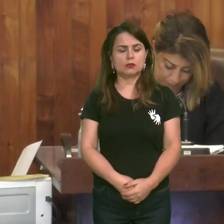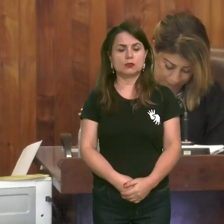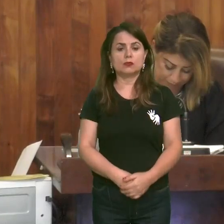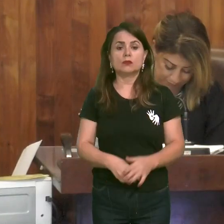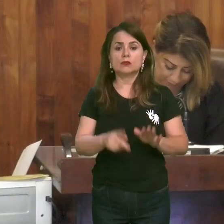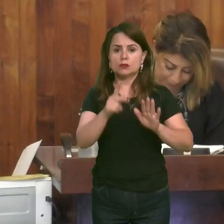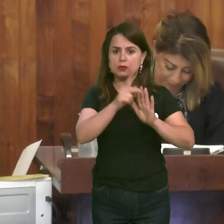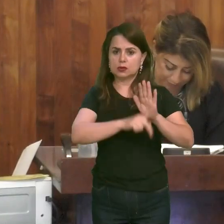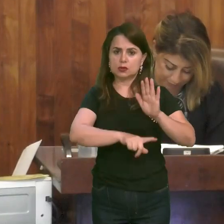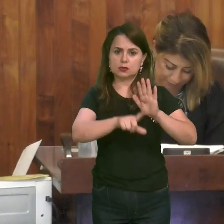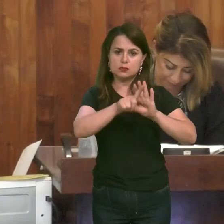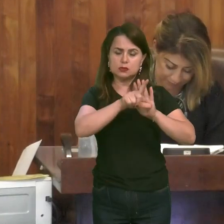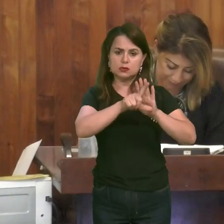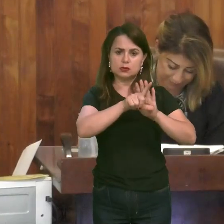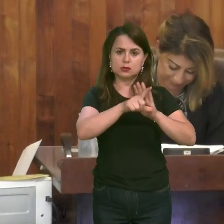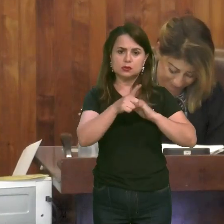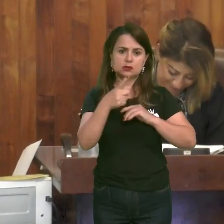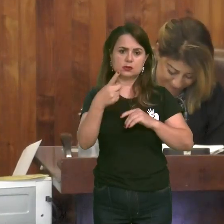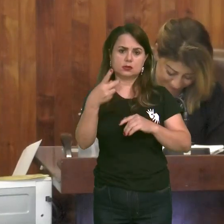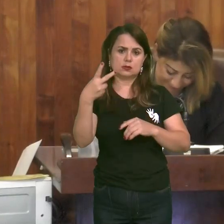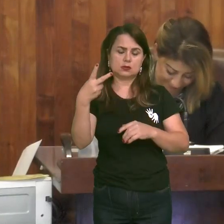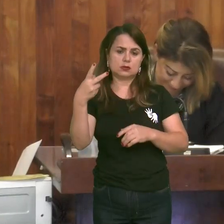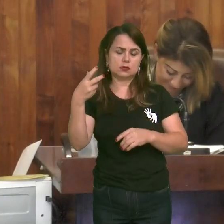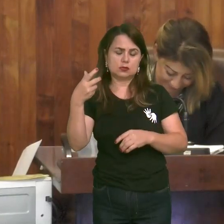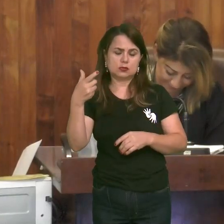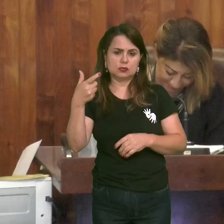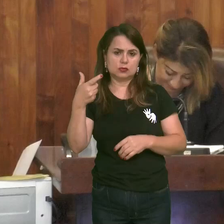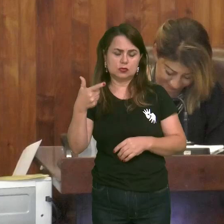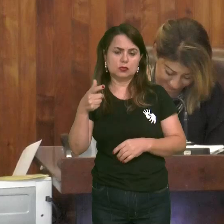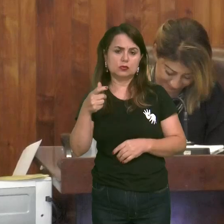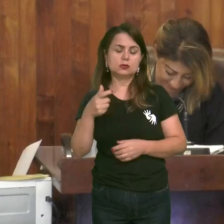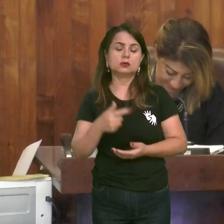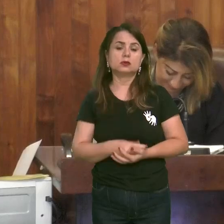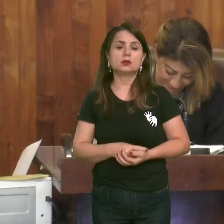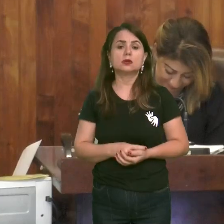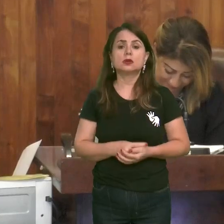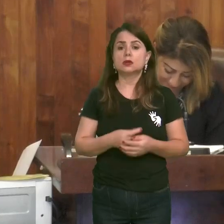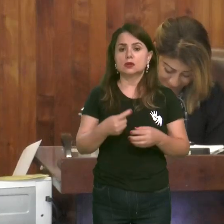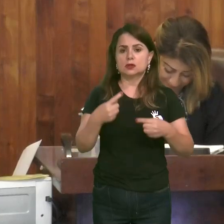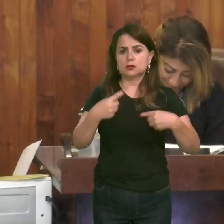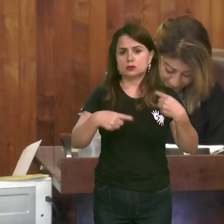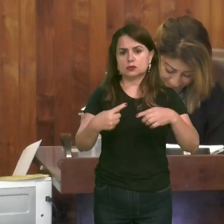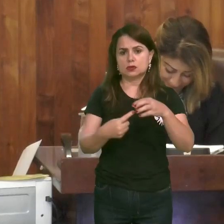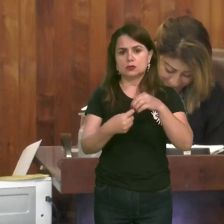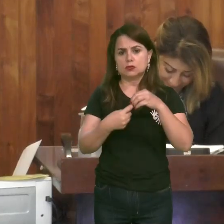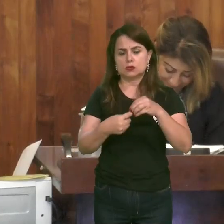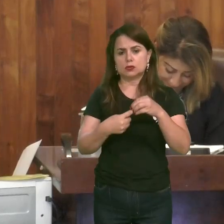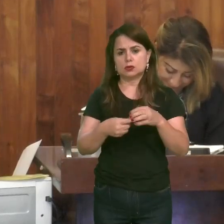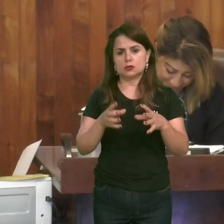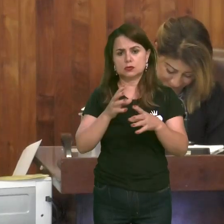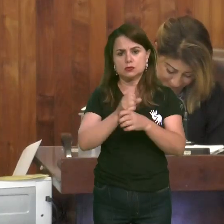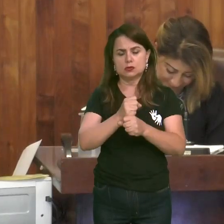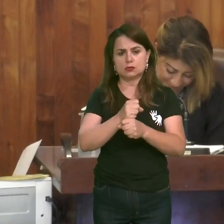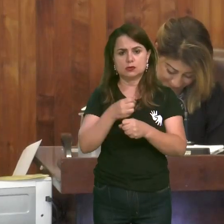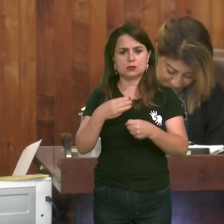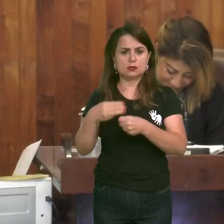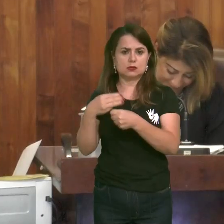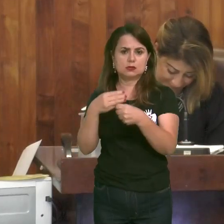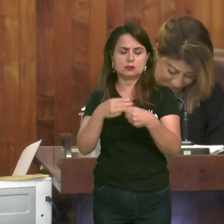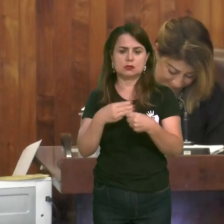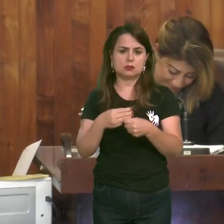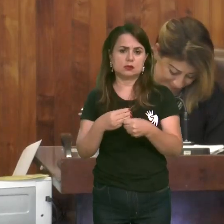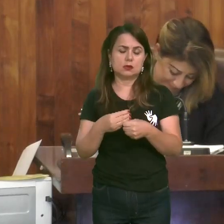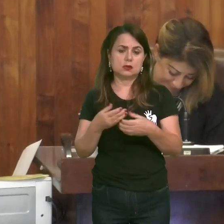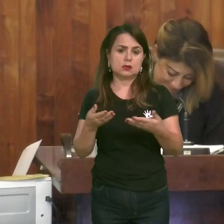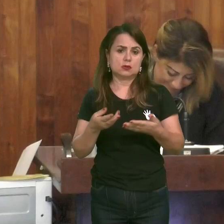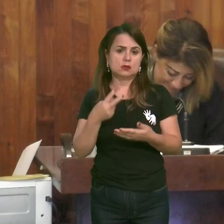projeto de lei 112 2022 é a discussão única do orçamento Geral do município com a palavra do Eduardo